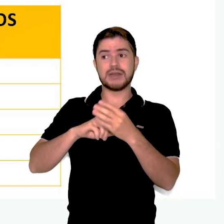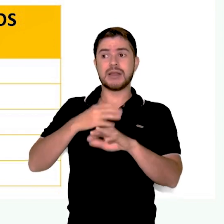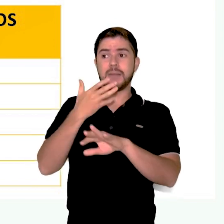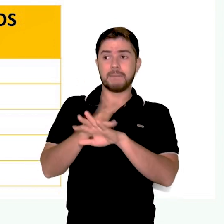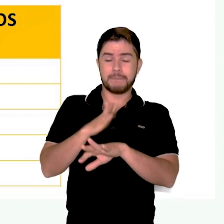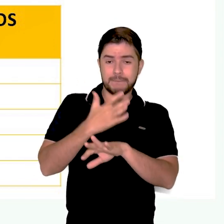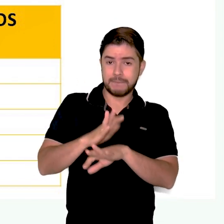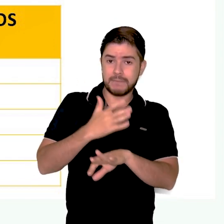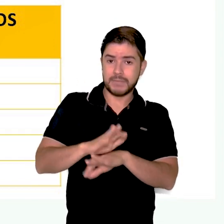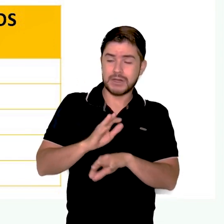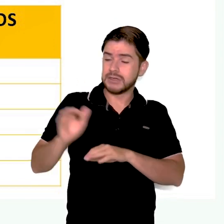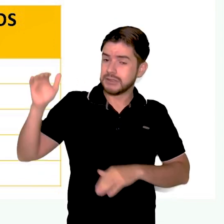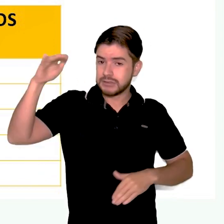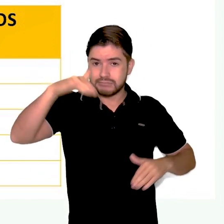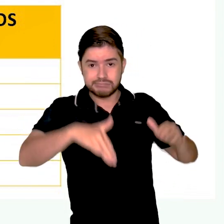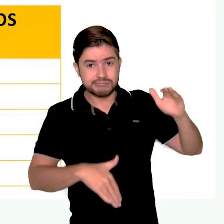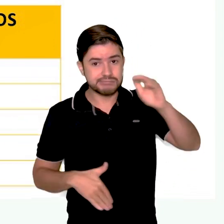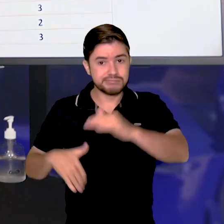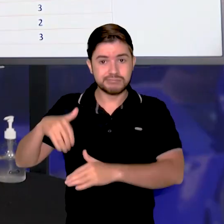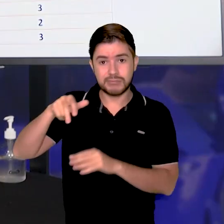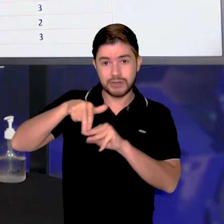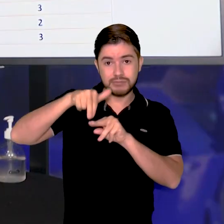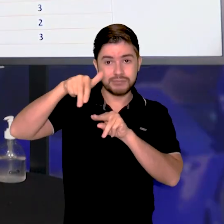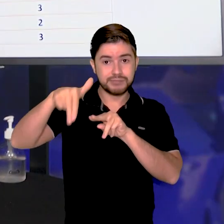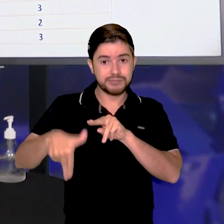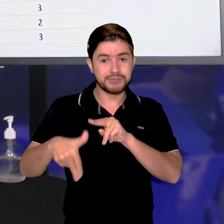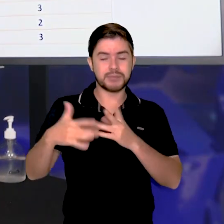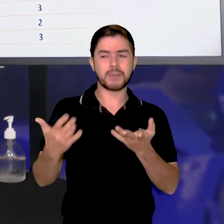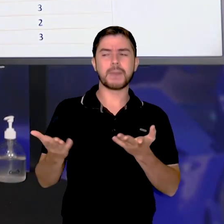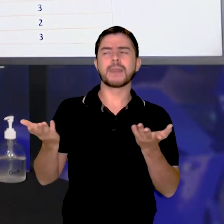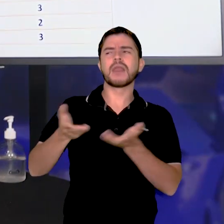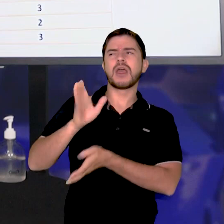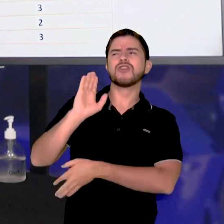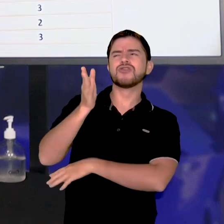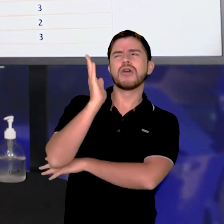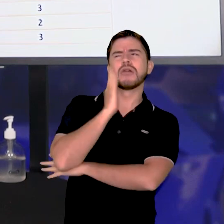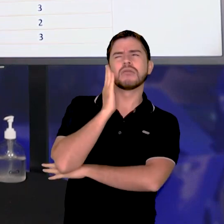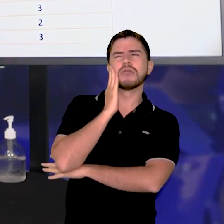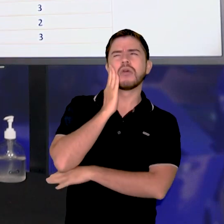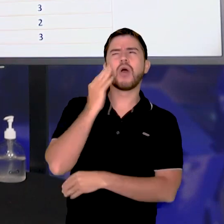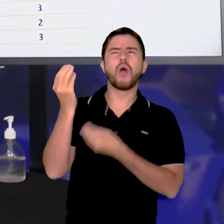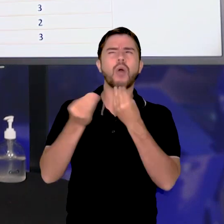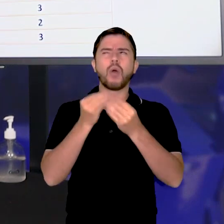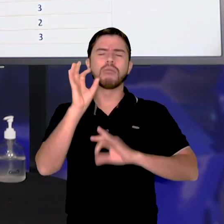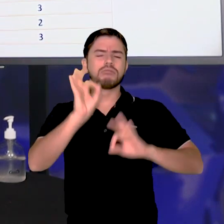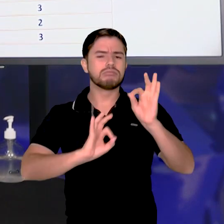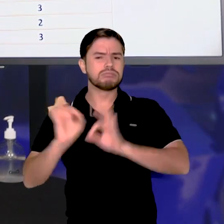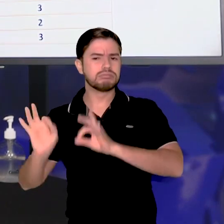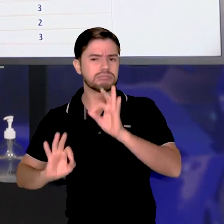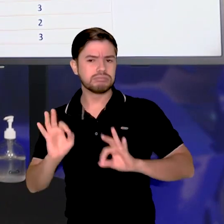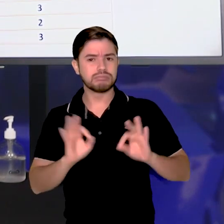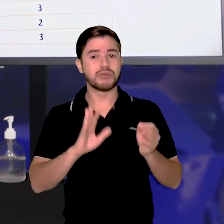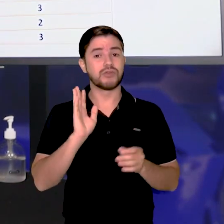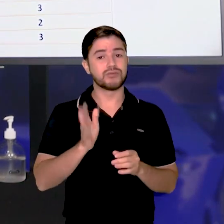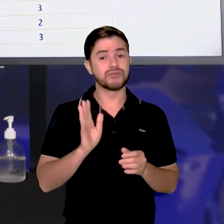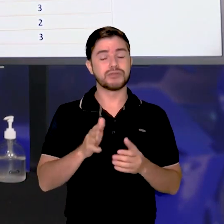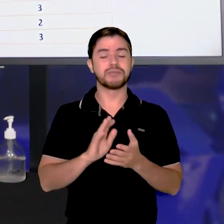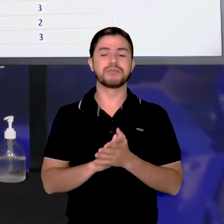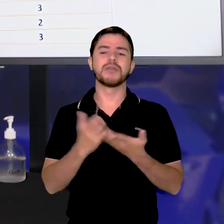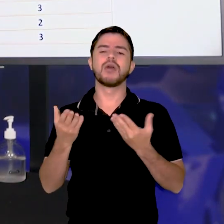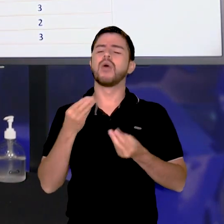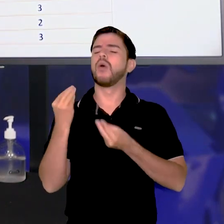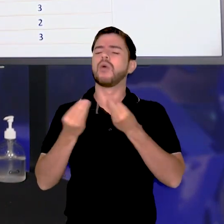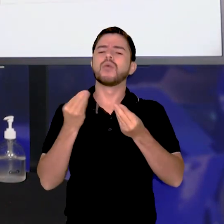ok? Professor, e agora que eu já entendi mais ou menos como é que eu organizo o meu gráfico, a minha tabela, o que é que eu posso